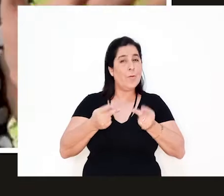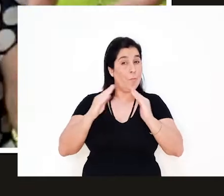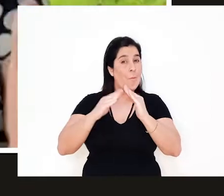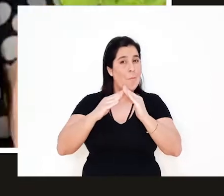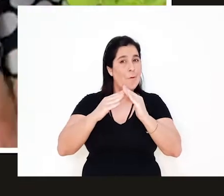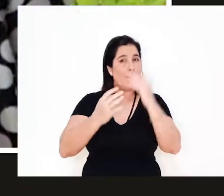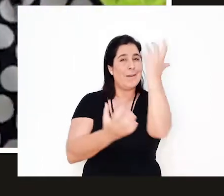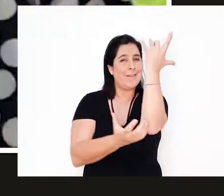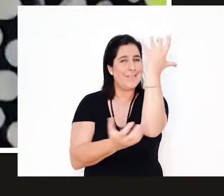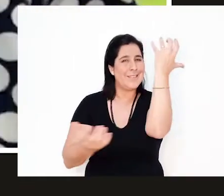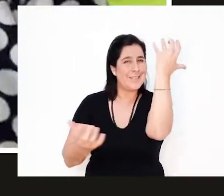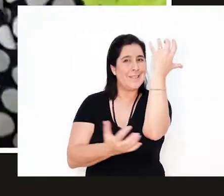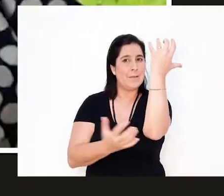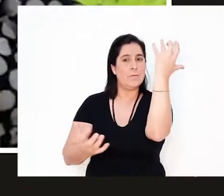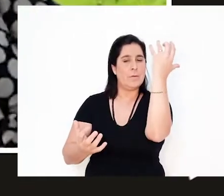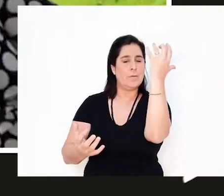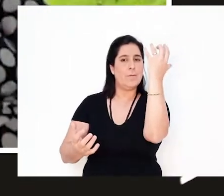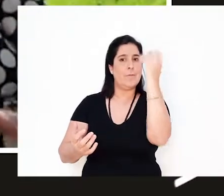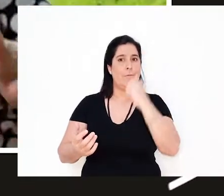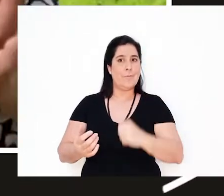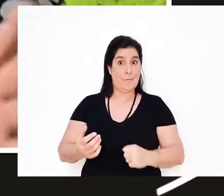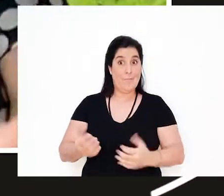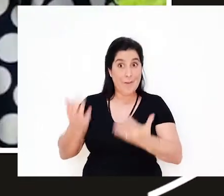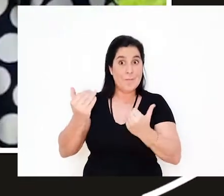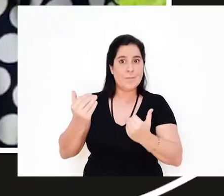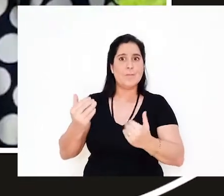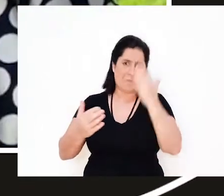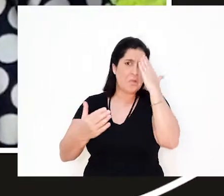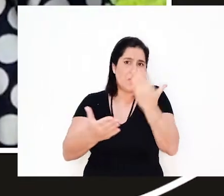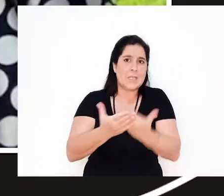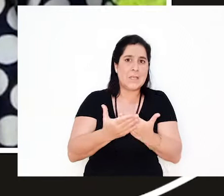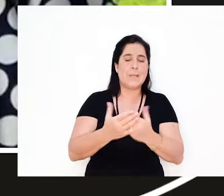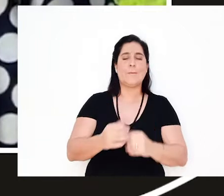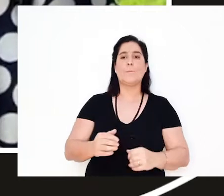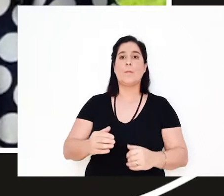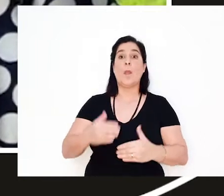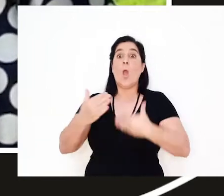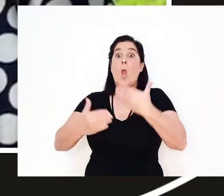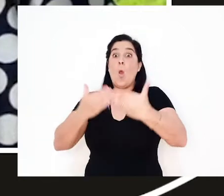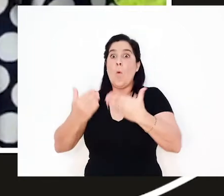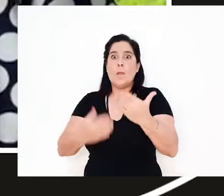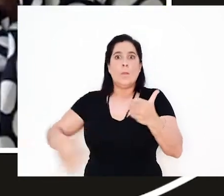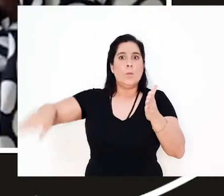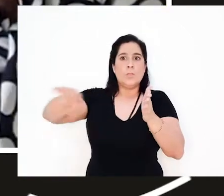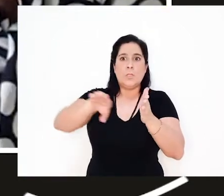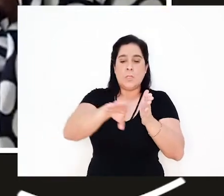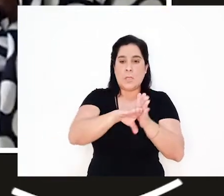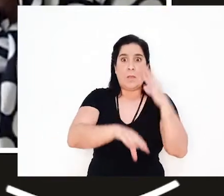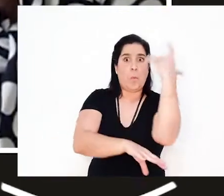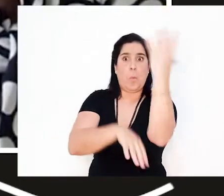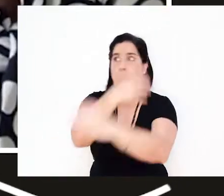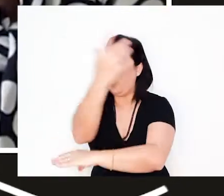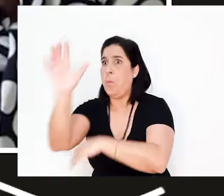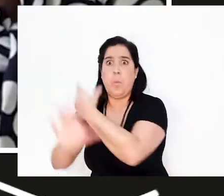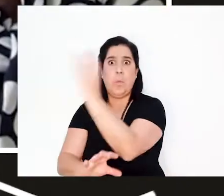Quando a gente veio para Juara, aqui era verdadeira selva, né? Para chegar até Juara, veio por água. O acampamento